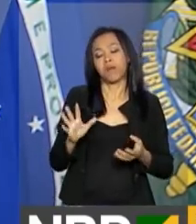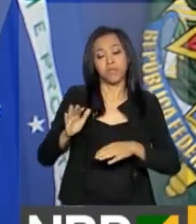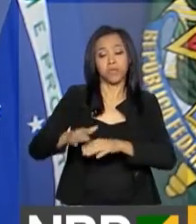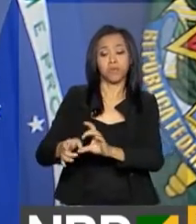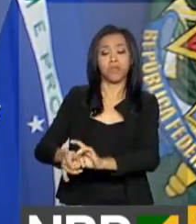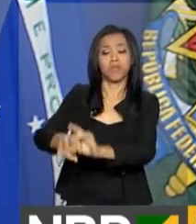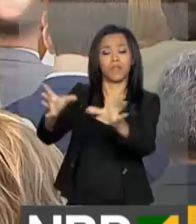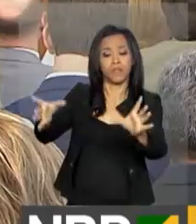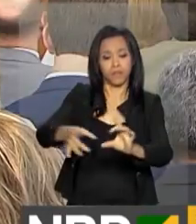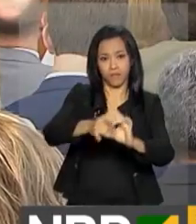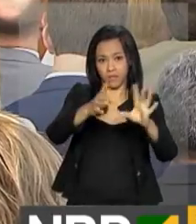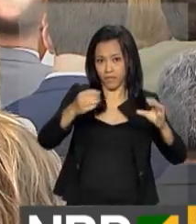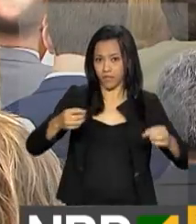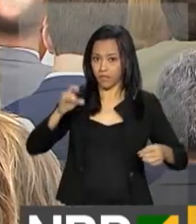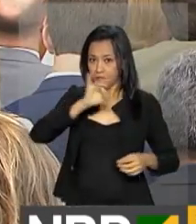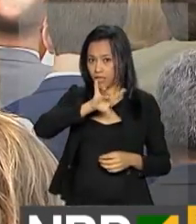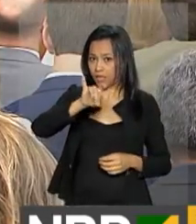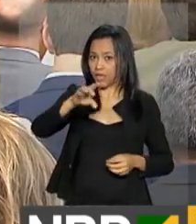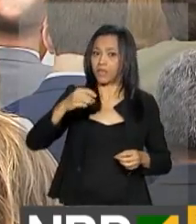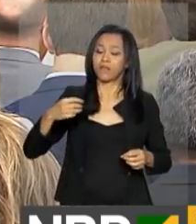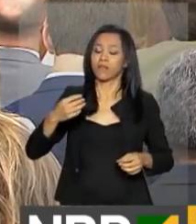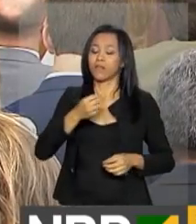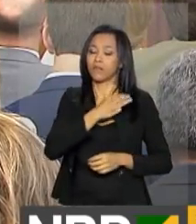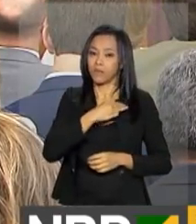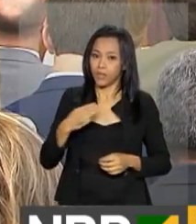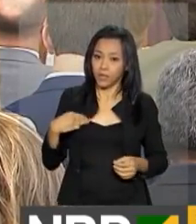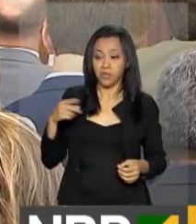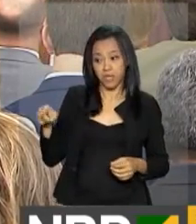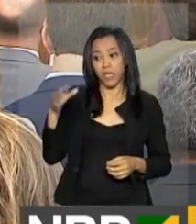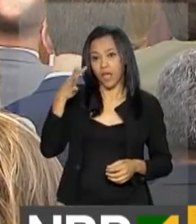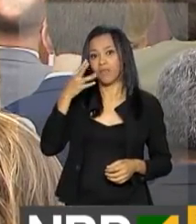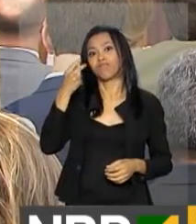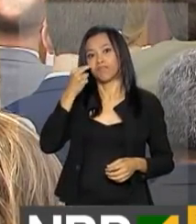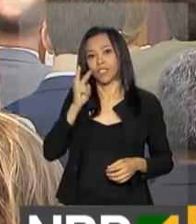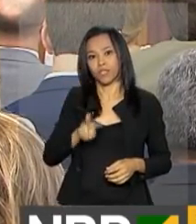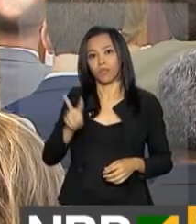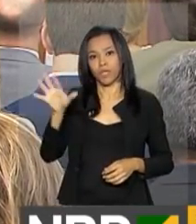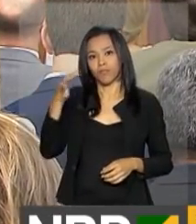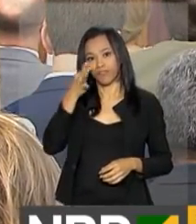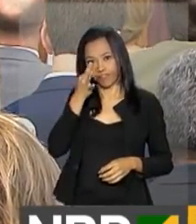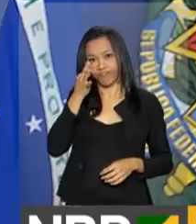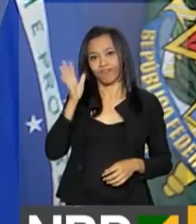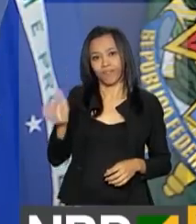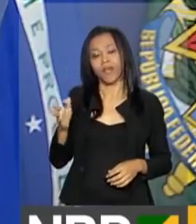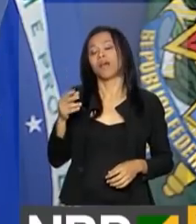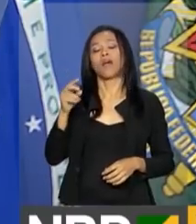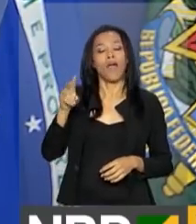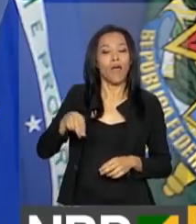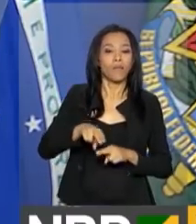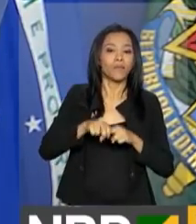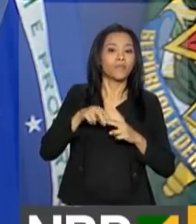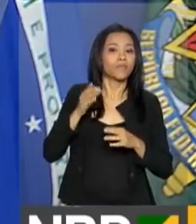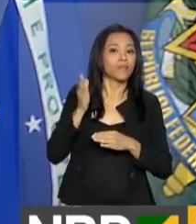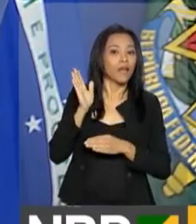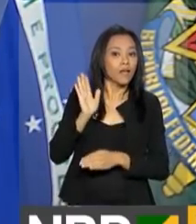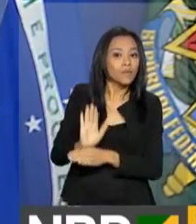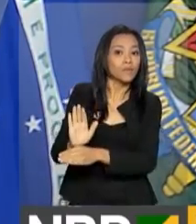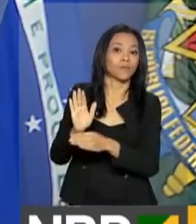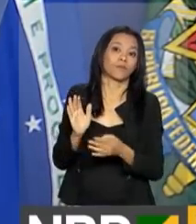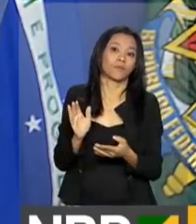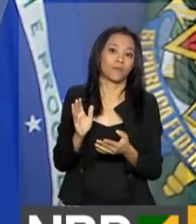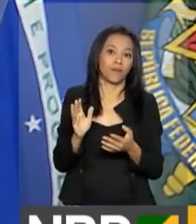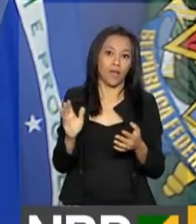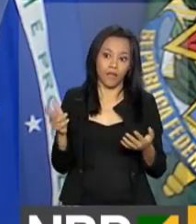absoluta afirmou mendonça é é testemunho desse fato e foi também o que ajudou digamos assim a produzir